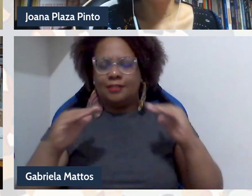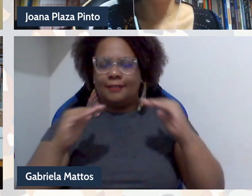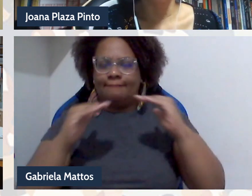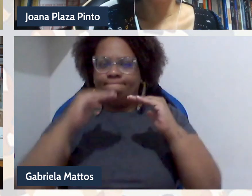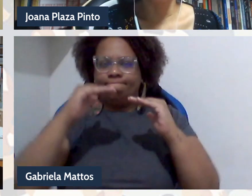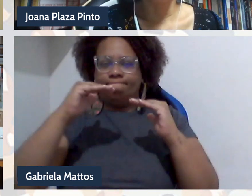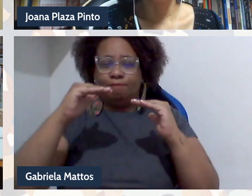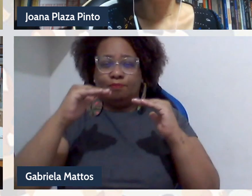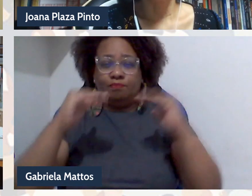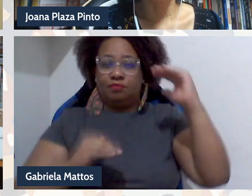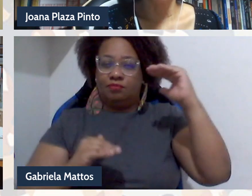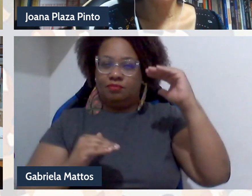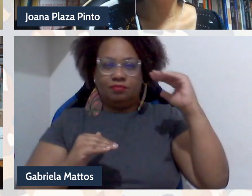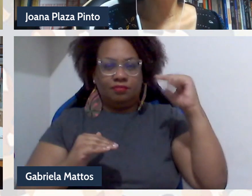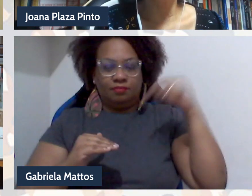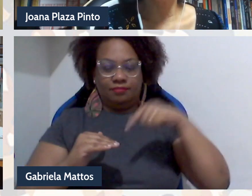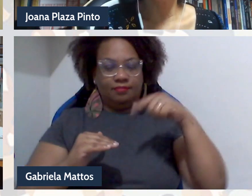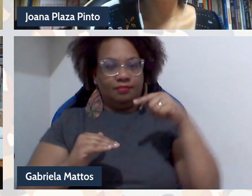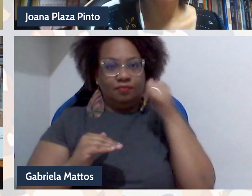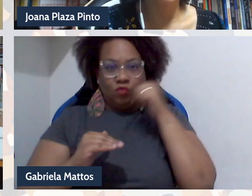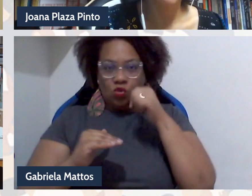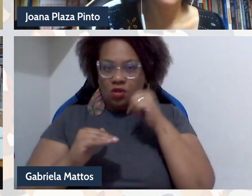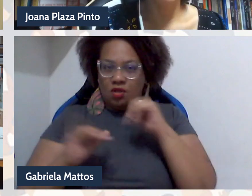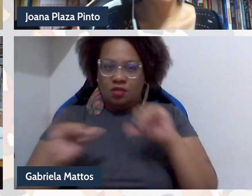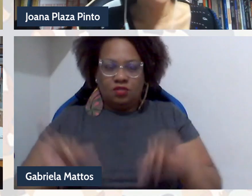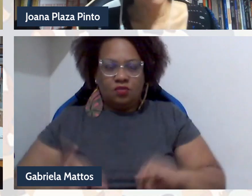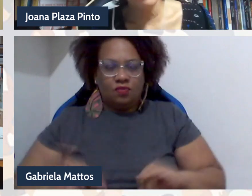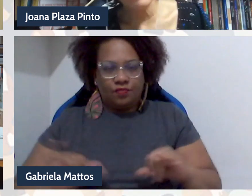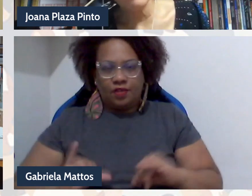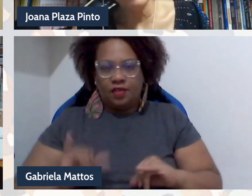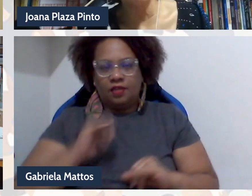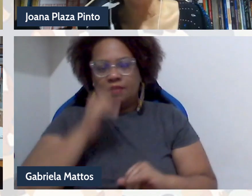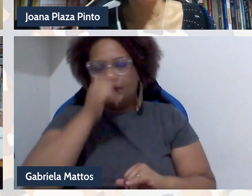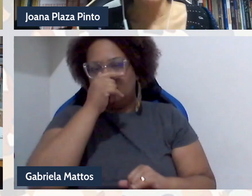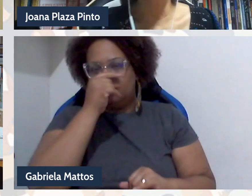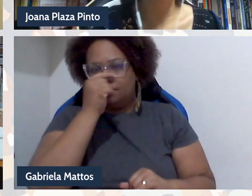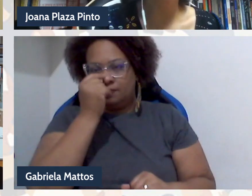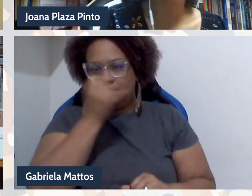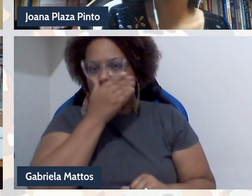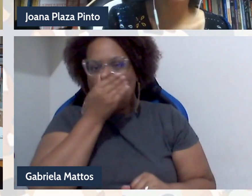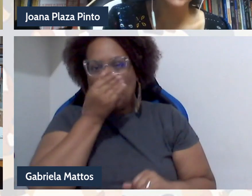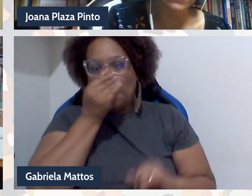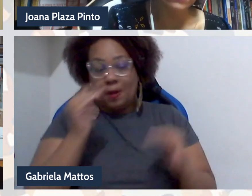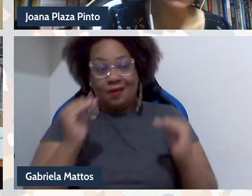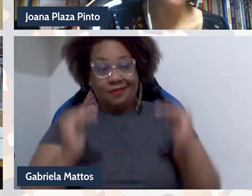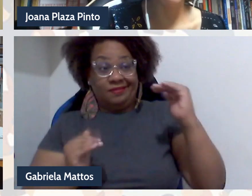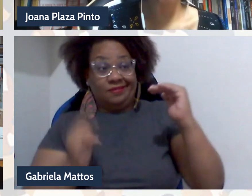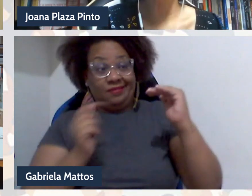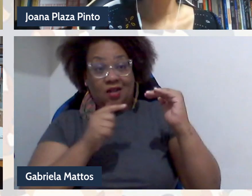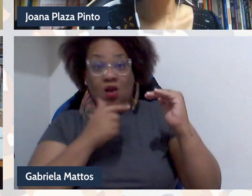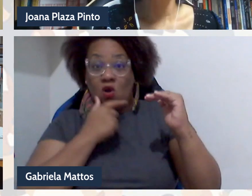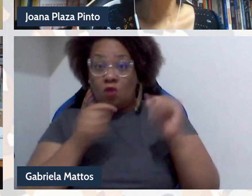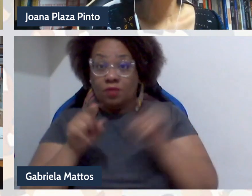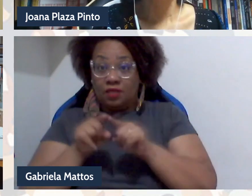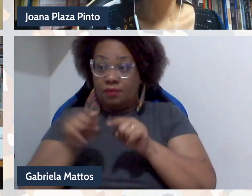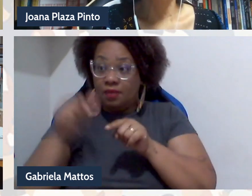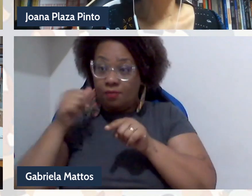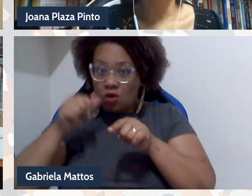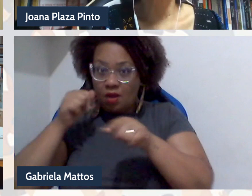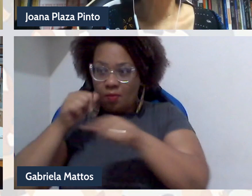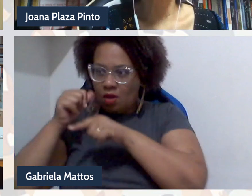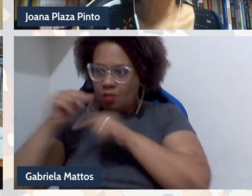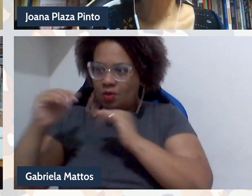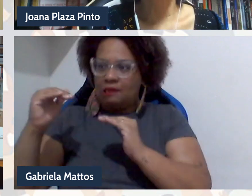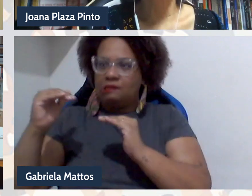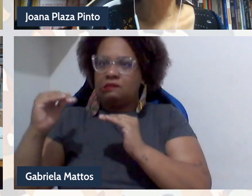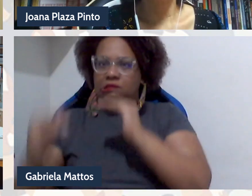as mulheres sofriam, incluindo desigualdade com homens e desigualdade entre mulheres, né? Houve